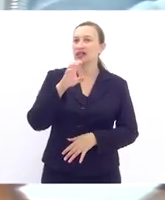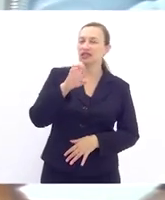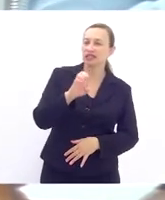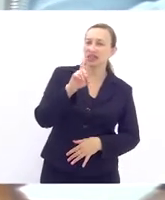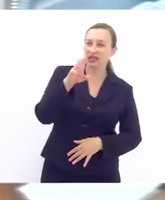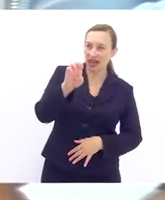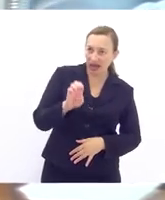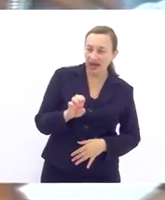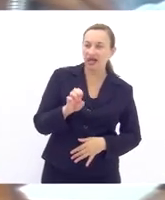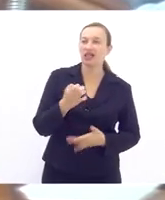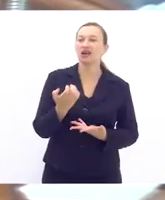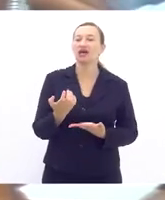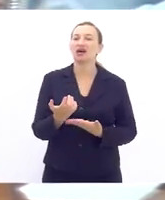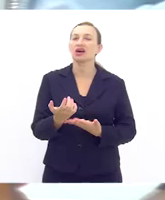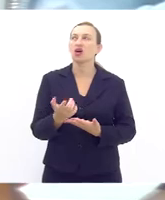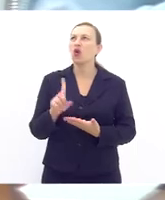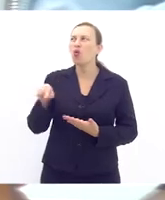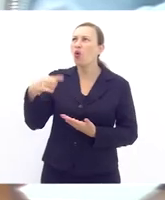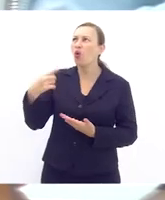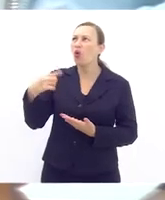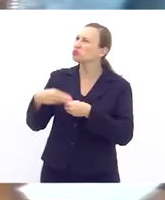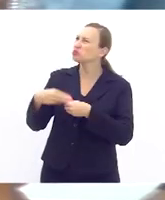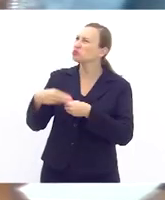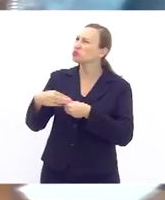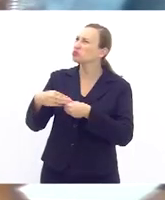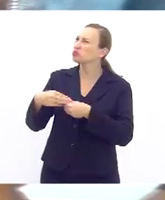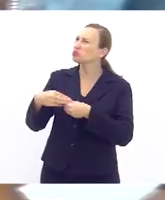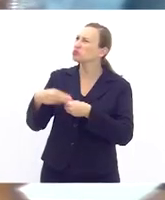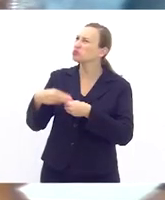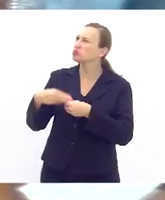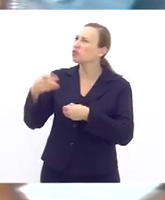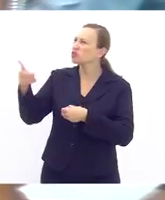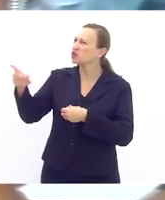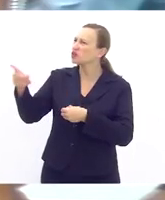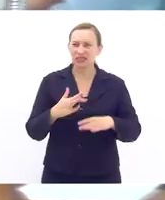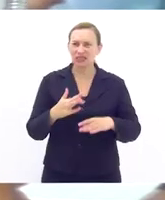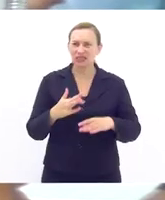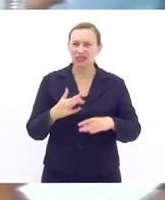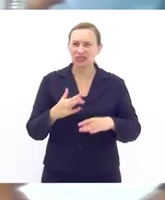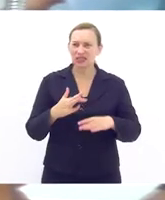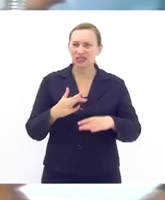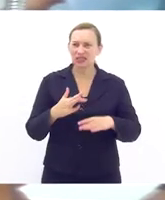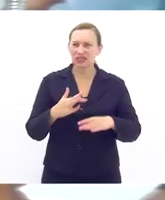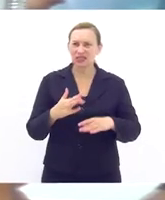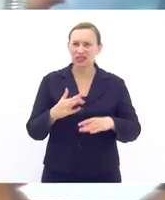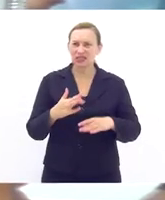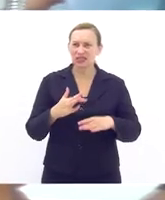águas Como é que chama aquela outra Secretaria Municipal você que já foi secretário